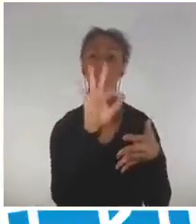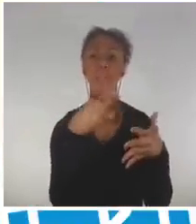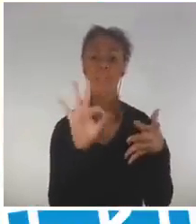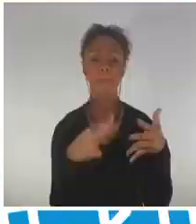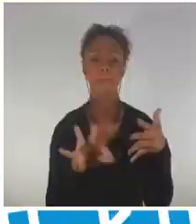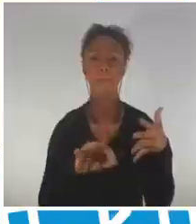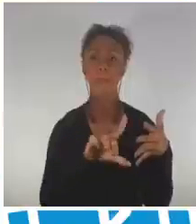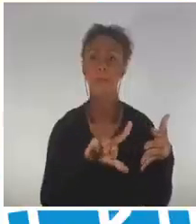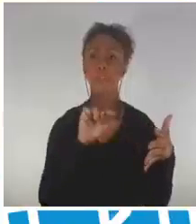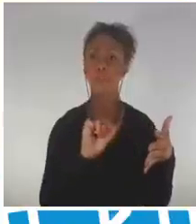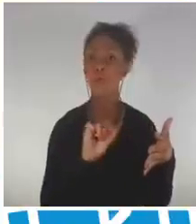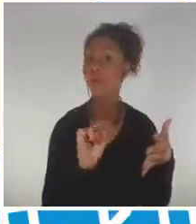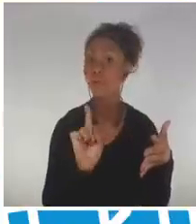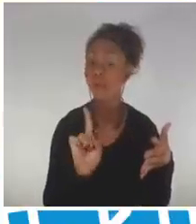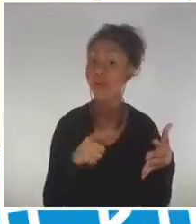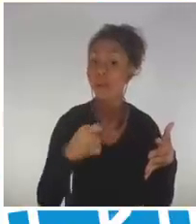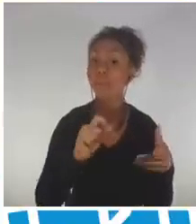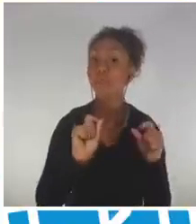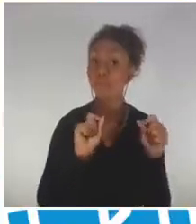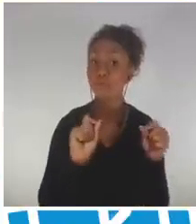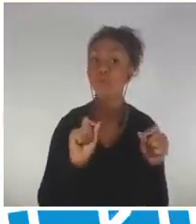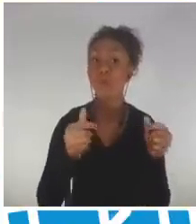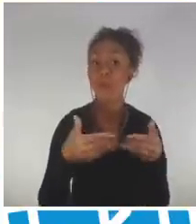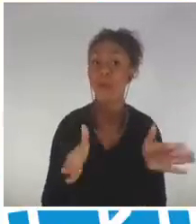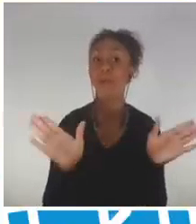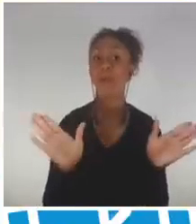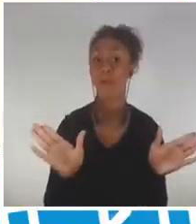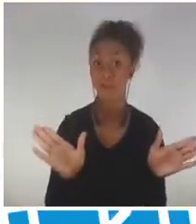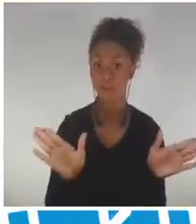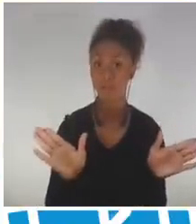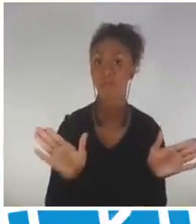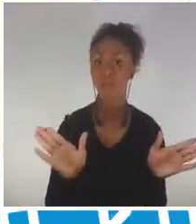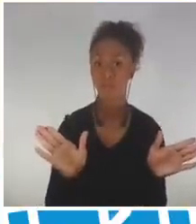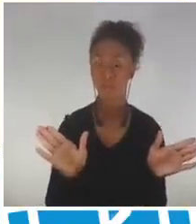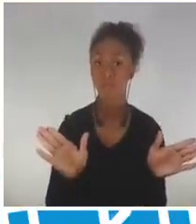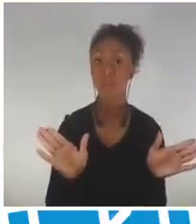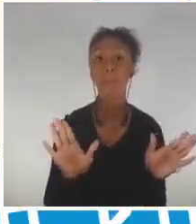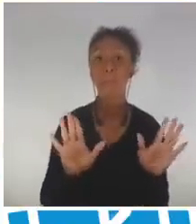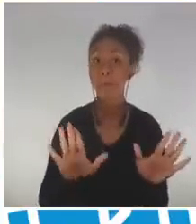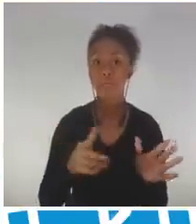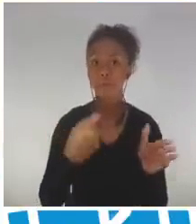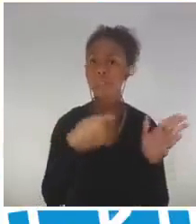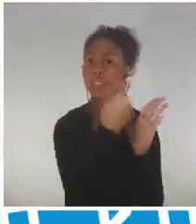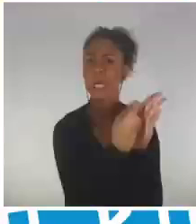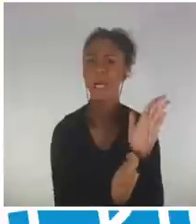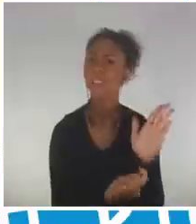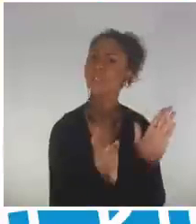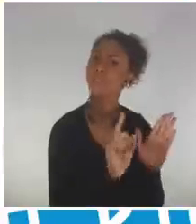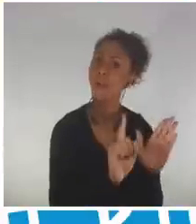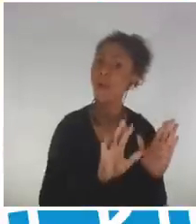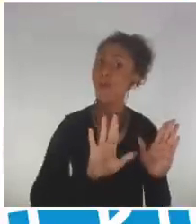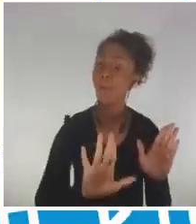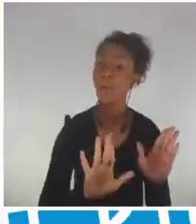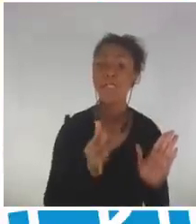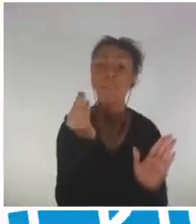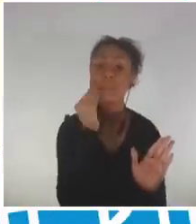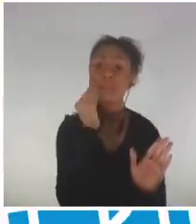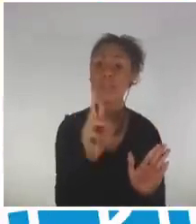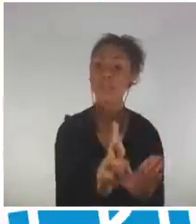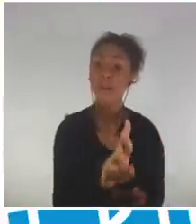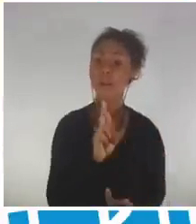que ter itens abertos. Não necessariamente uma redação, mas itens de resposta curta,